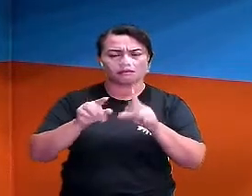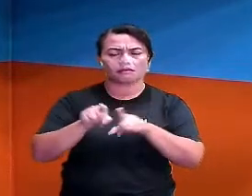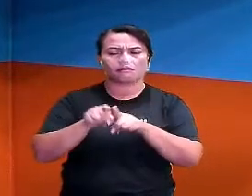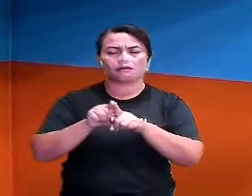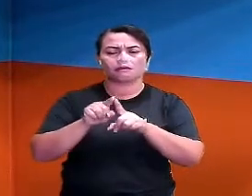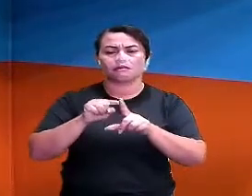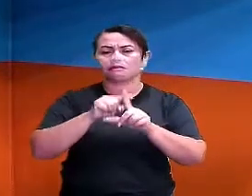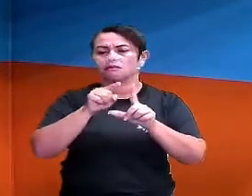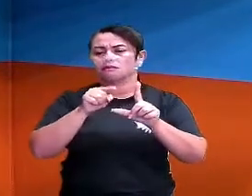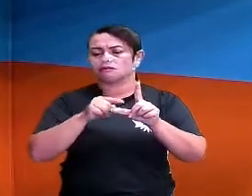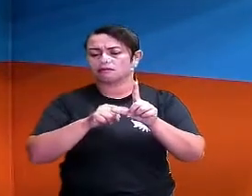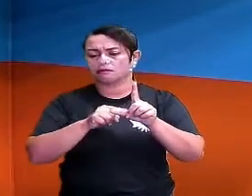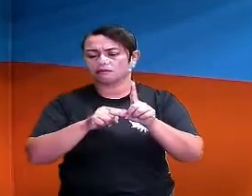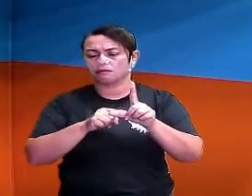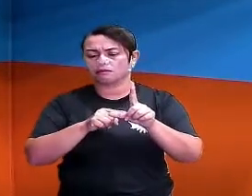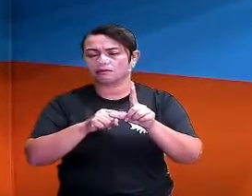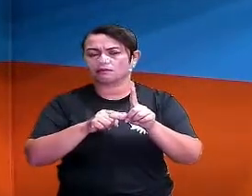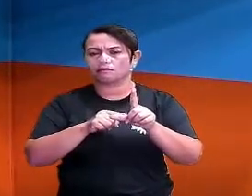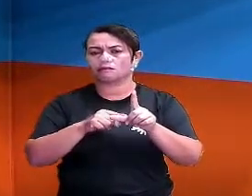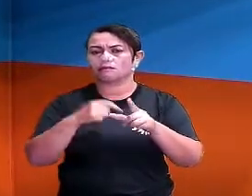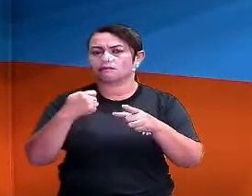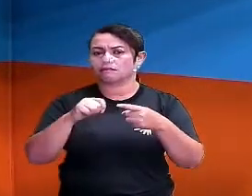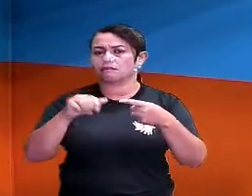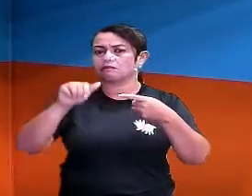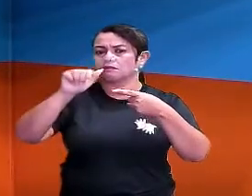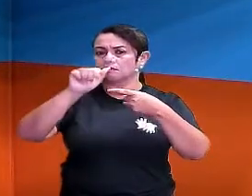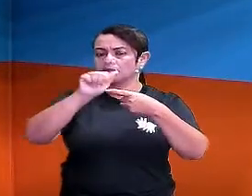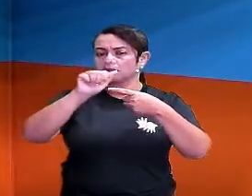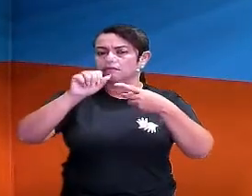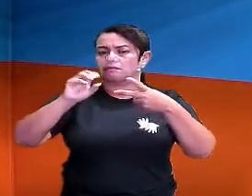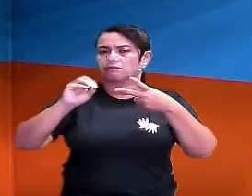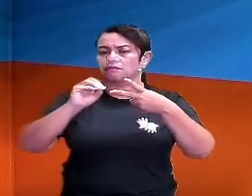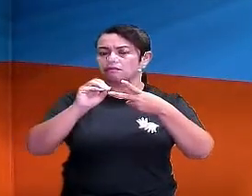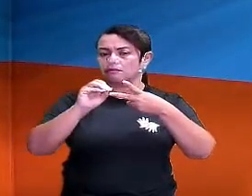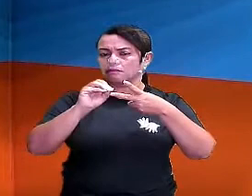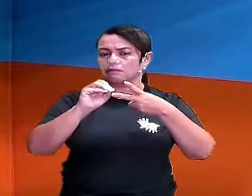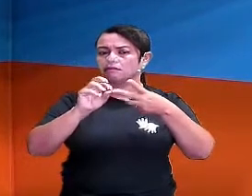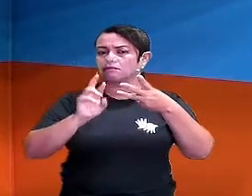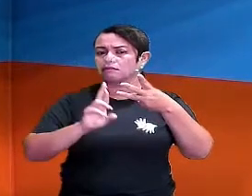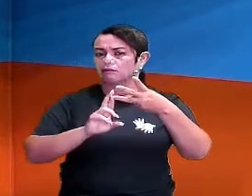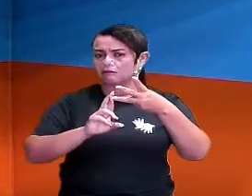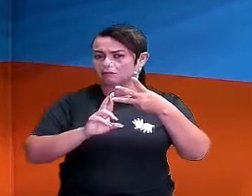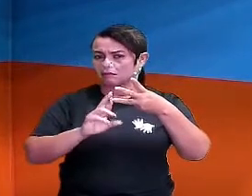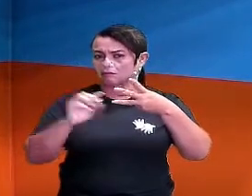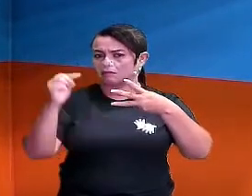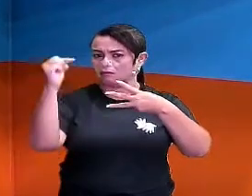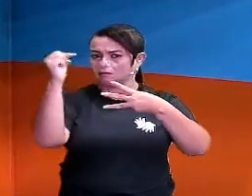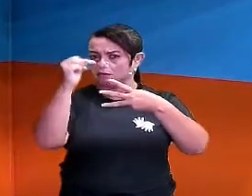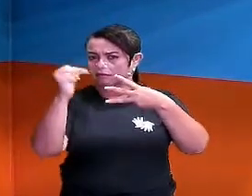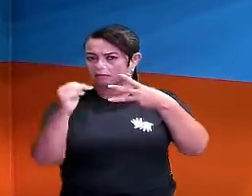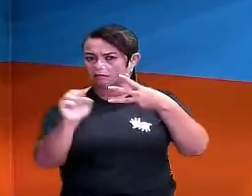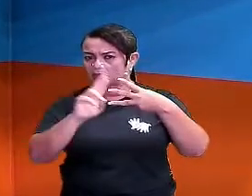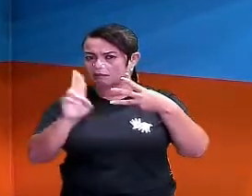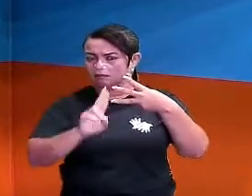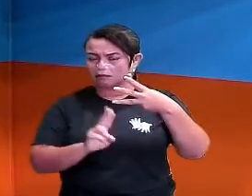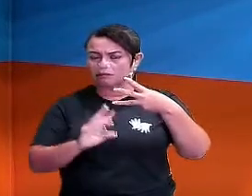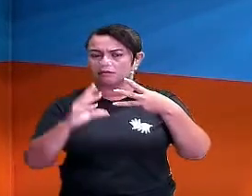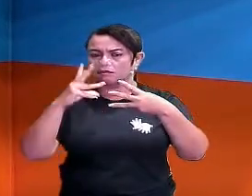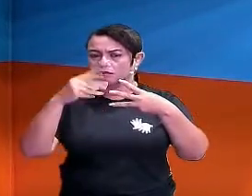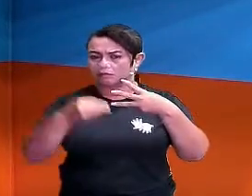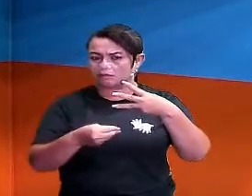da relação do ângulo agudo, do ângulo obtuso e do ângulo reto para fazer a referência do